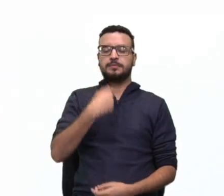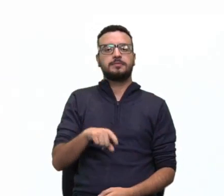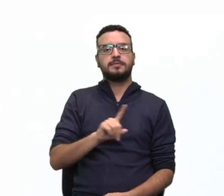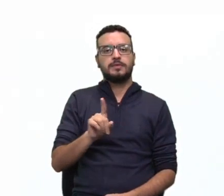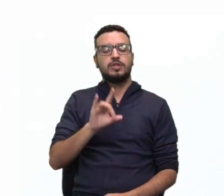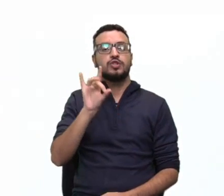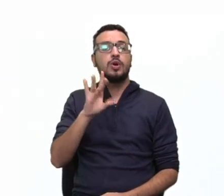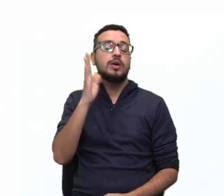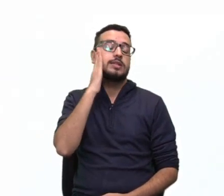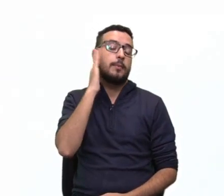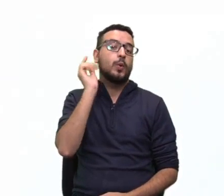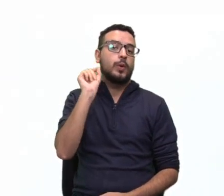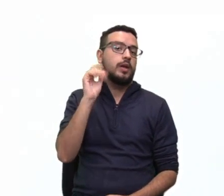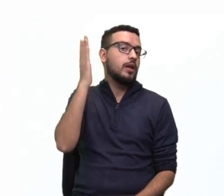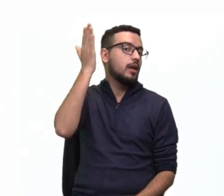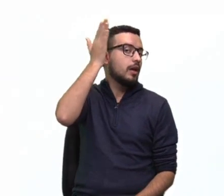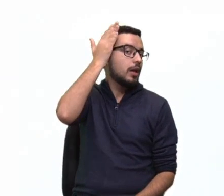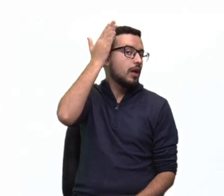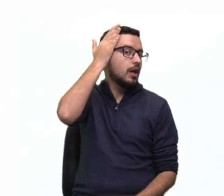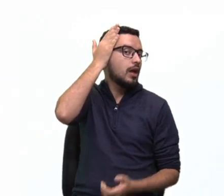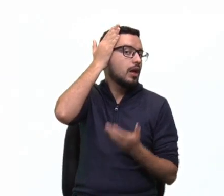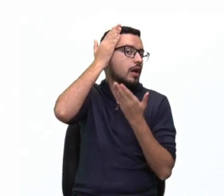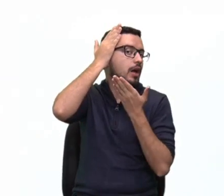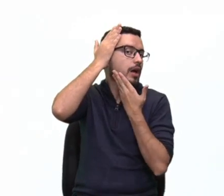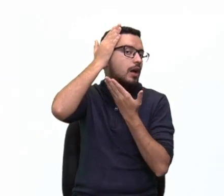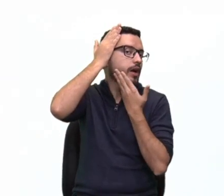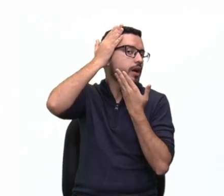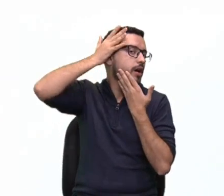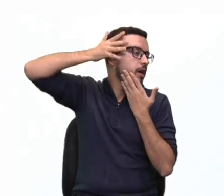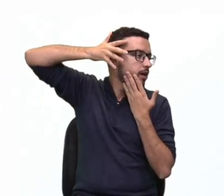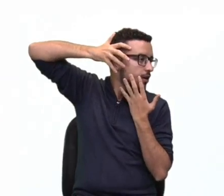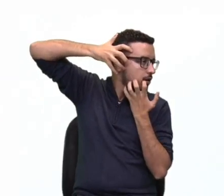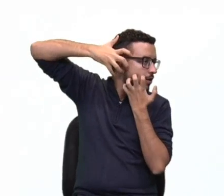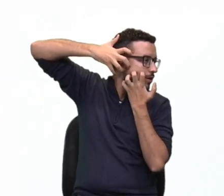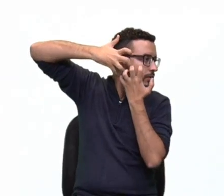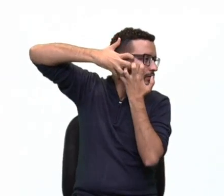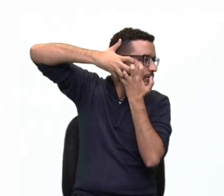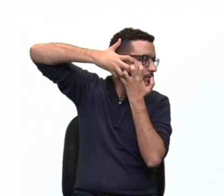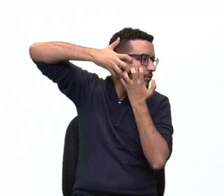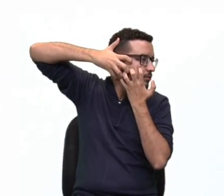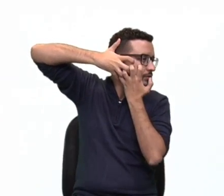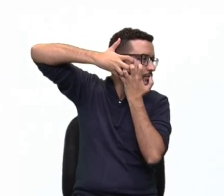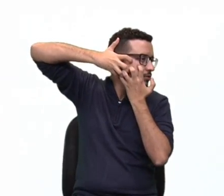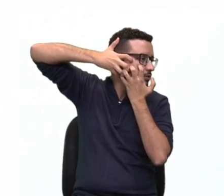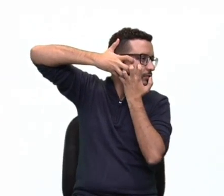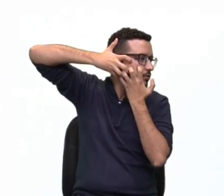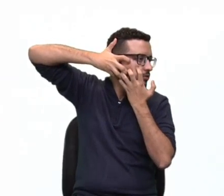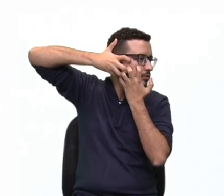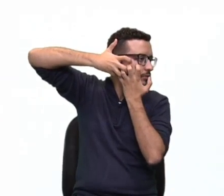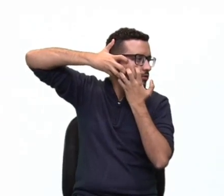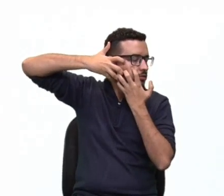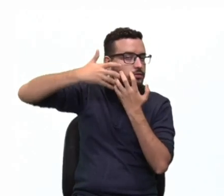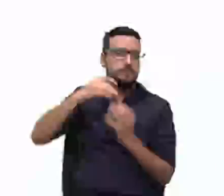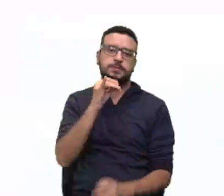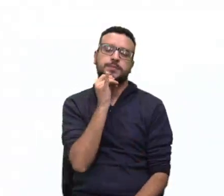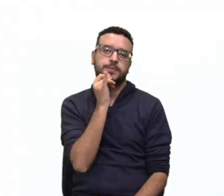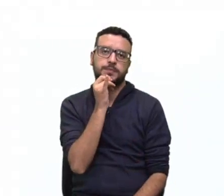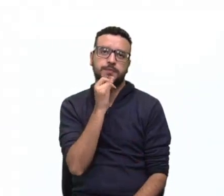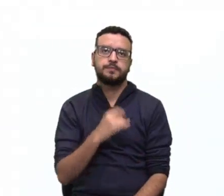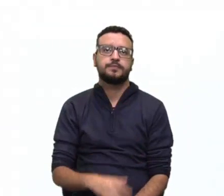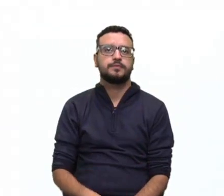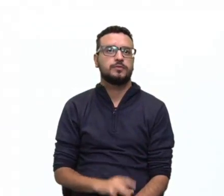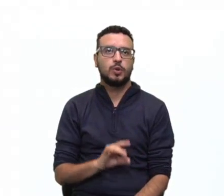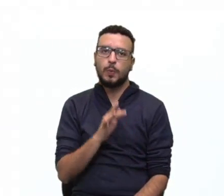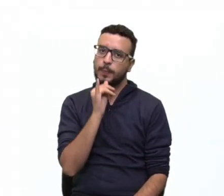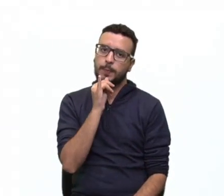o osso temporal com o osso da mandíbula, tá? Então, um exemplo aí para vocês.